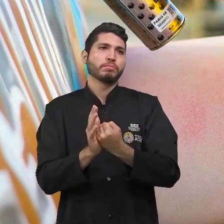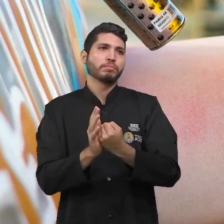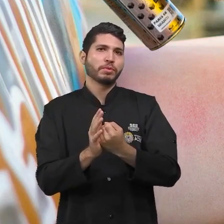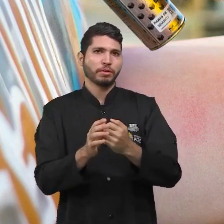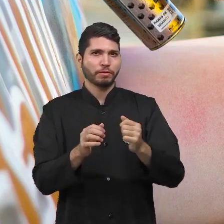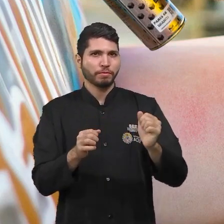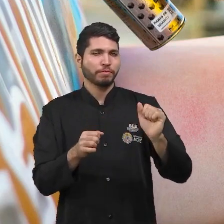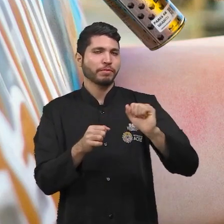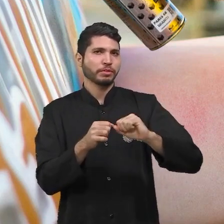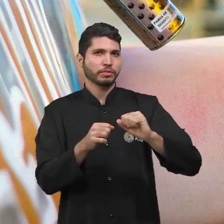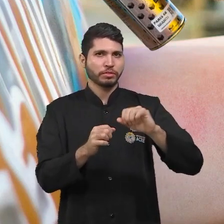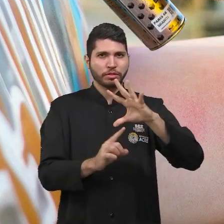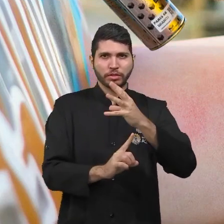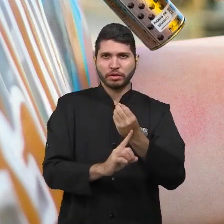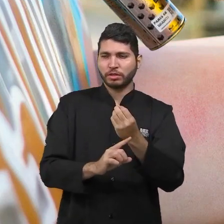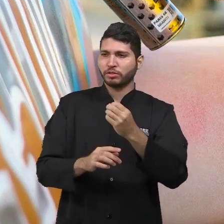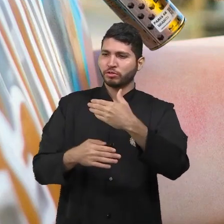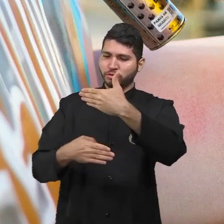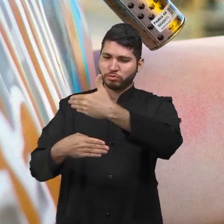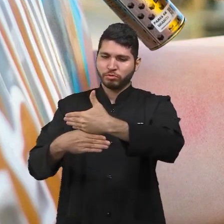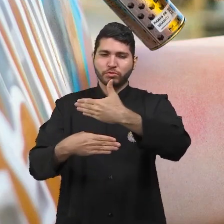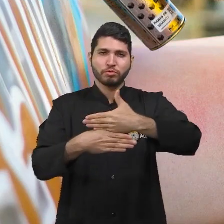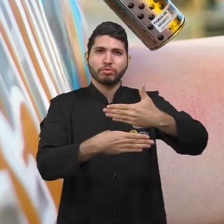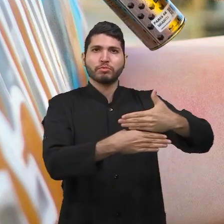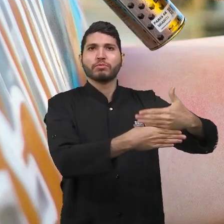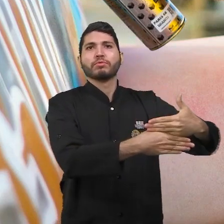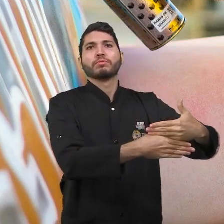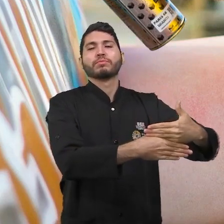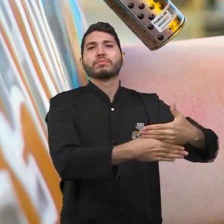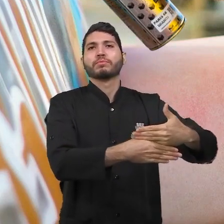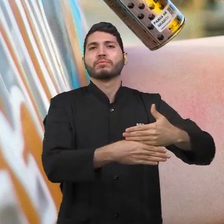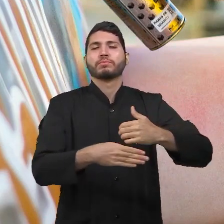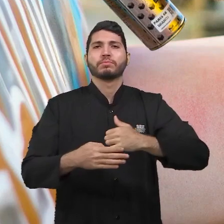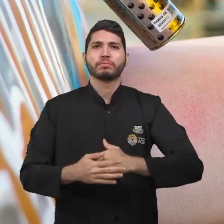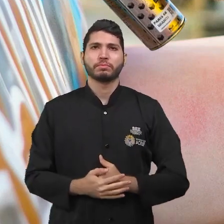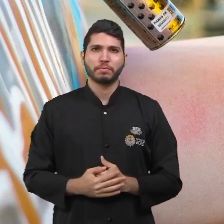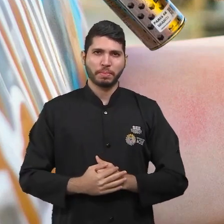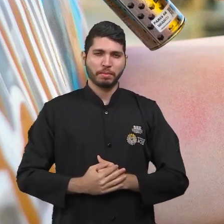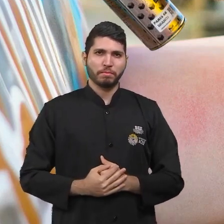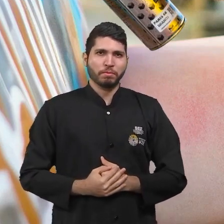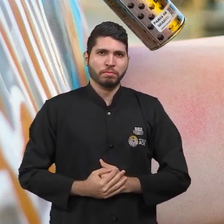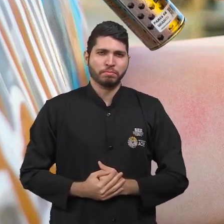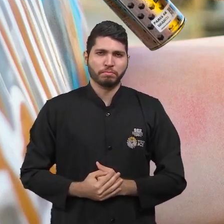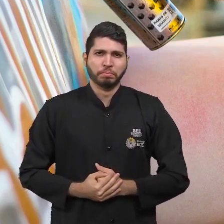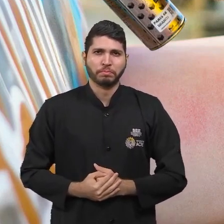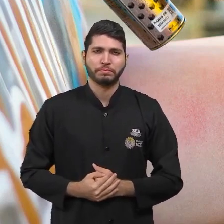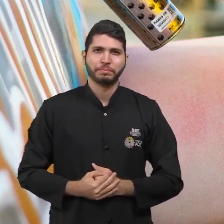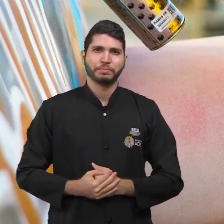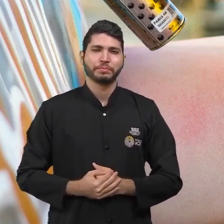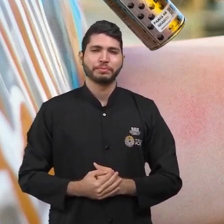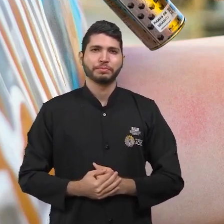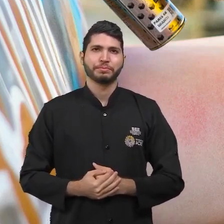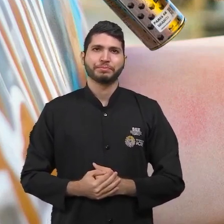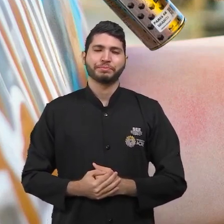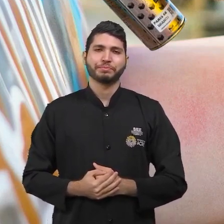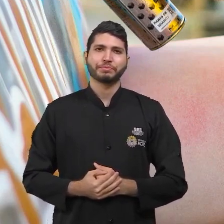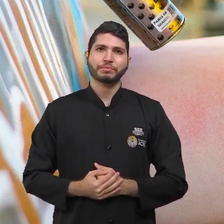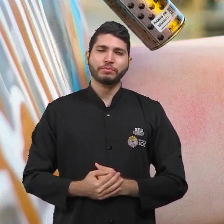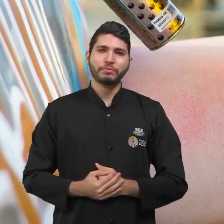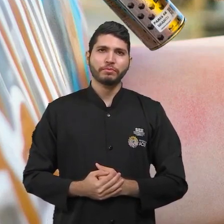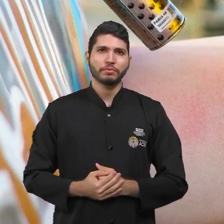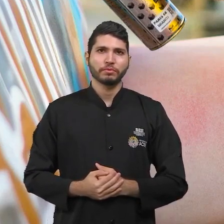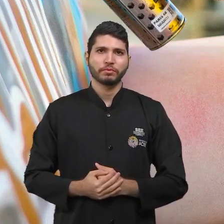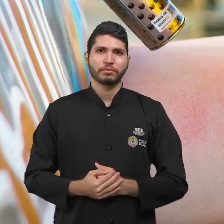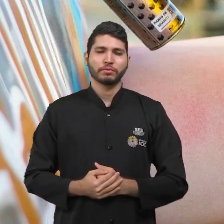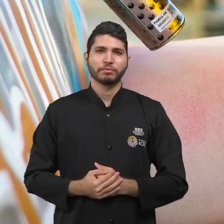que as suas obras de arte durem mais e não sejam pintadas por cima de outras obras. Porque quando você pede autorização, às